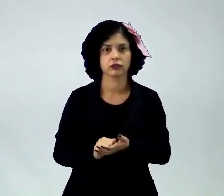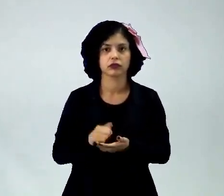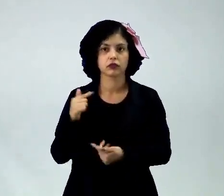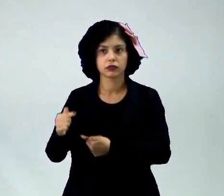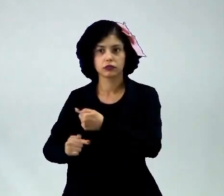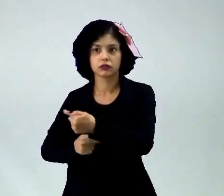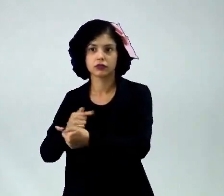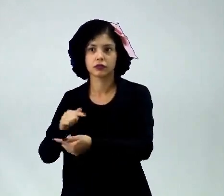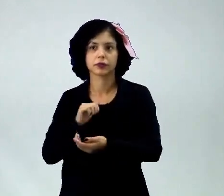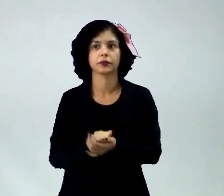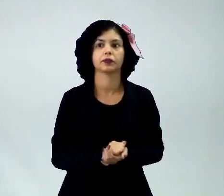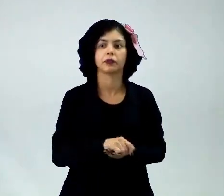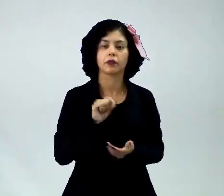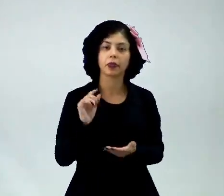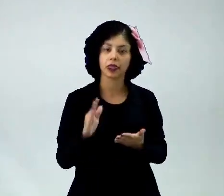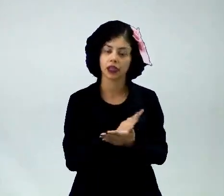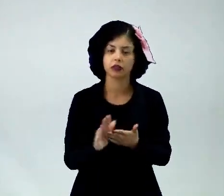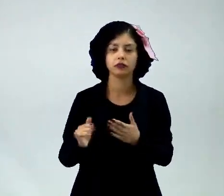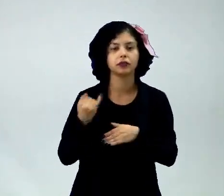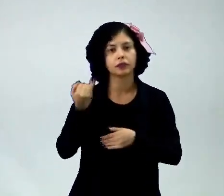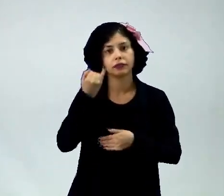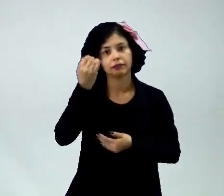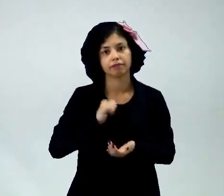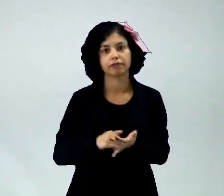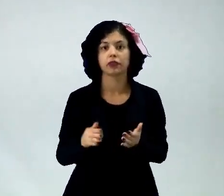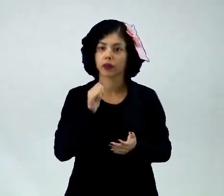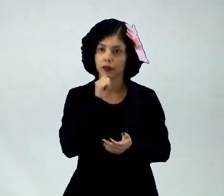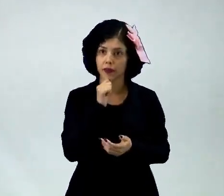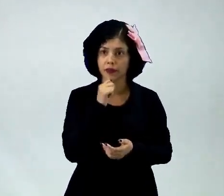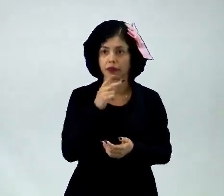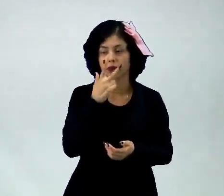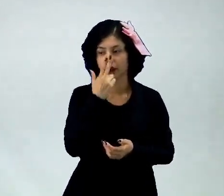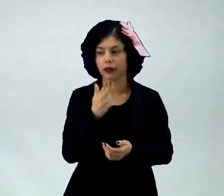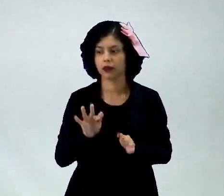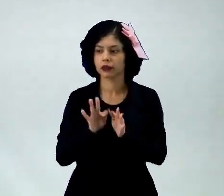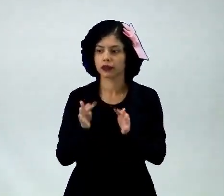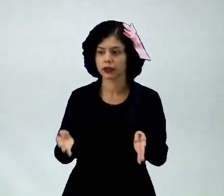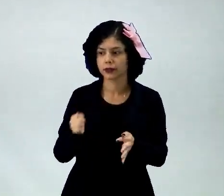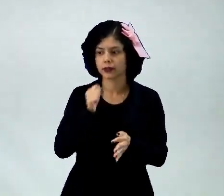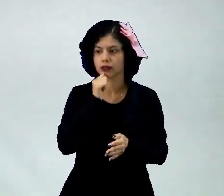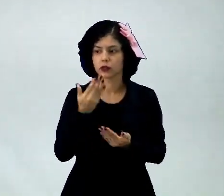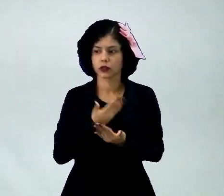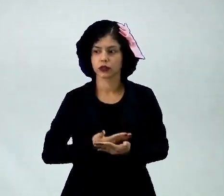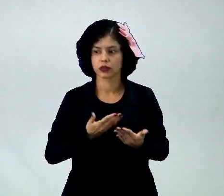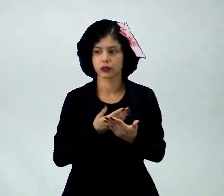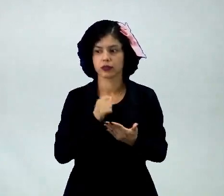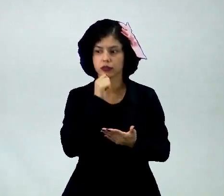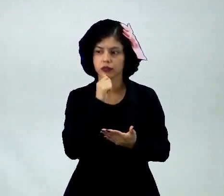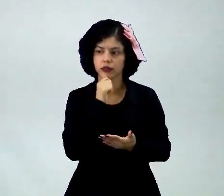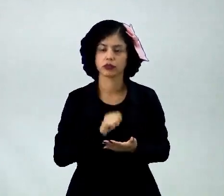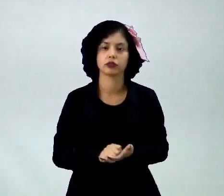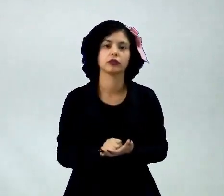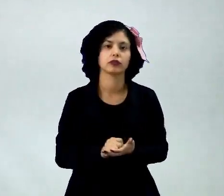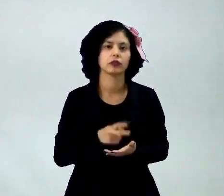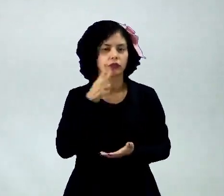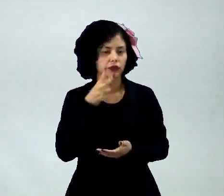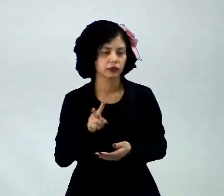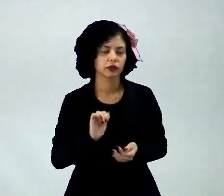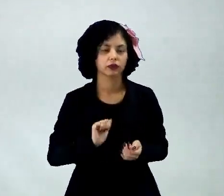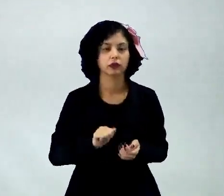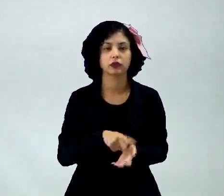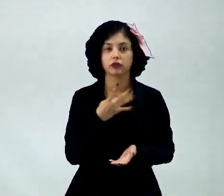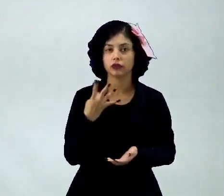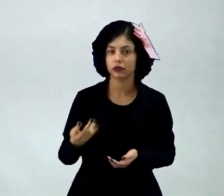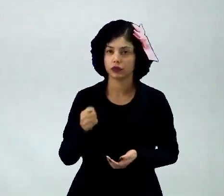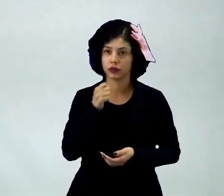hereditariedade. Então, como eu disse para vocês, é algo muito especial. Apesar de parecer simples, se a gente for olhar cuidadosamente, a gente vai ver o